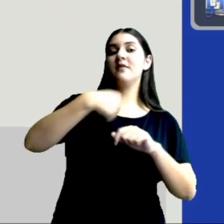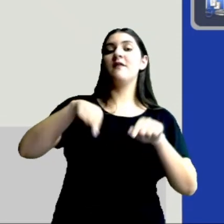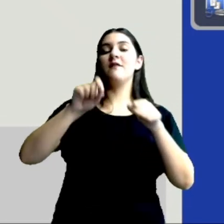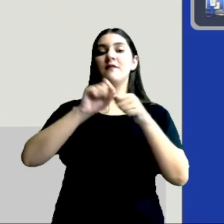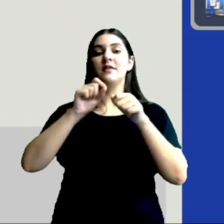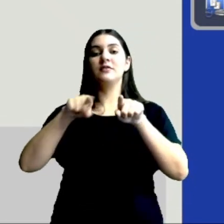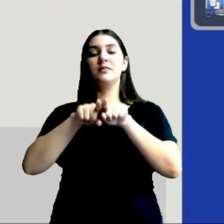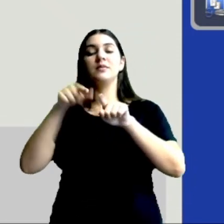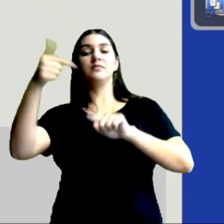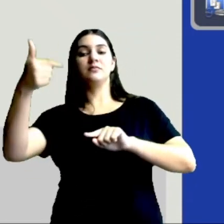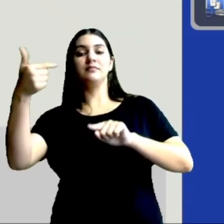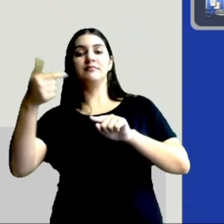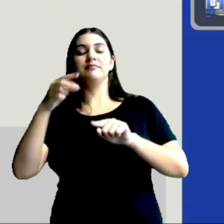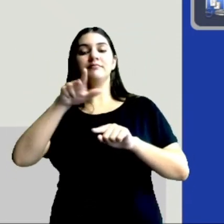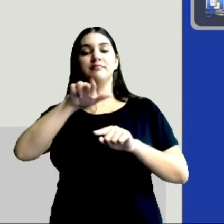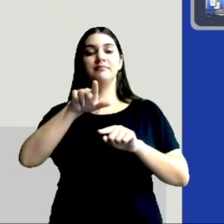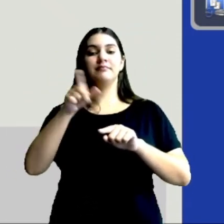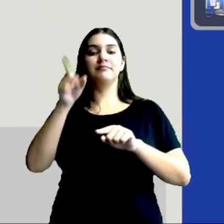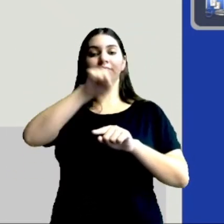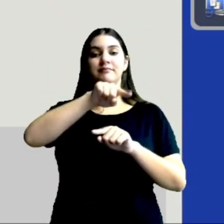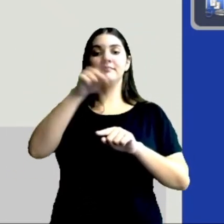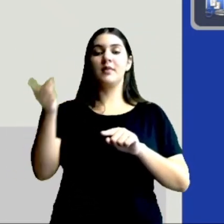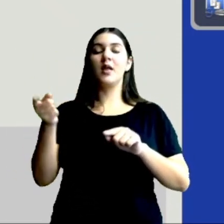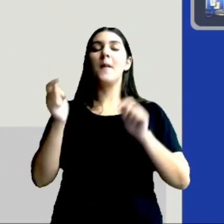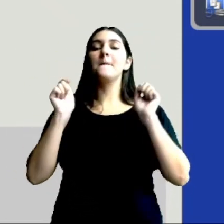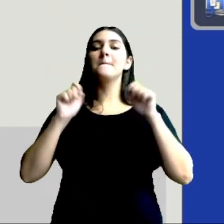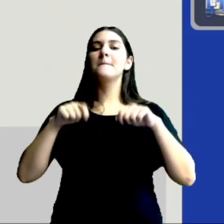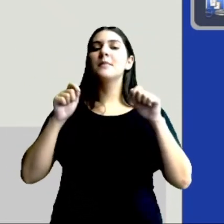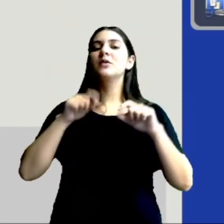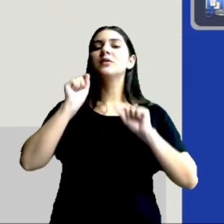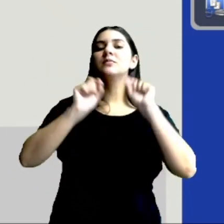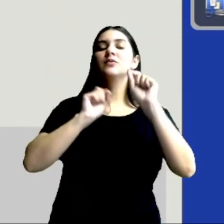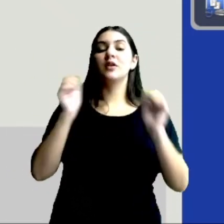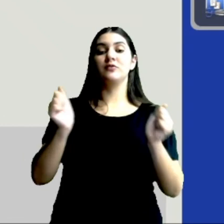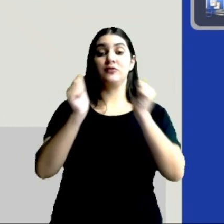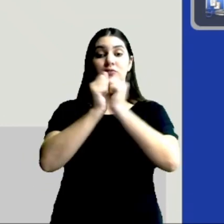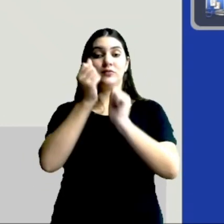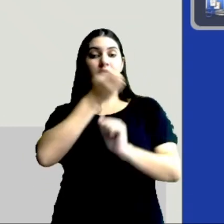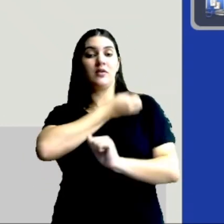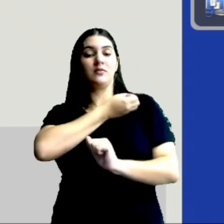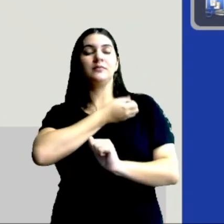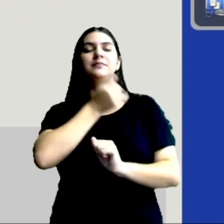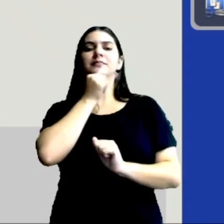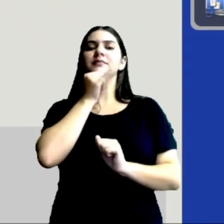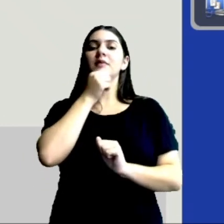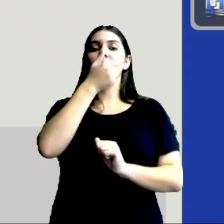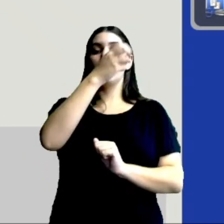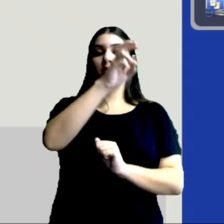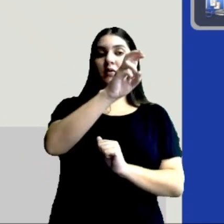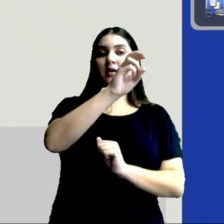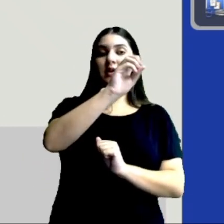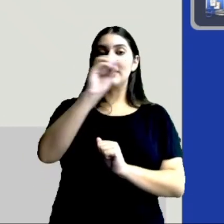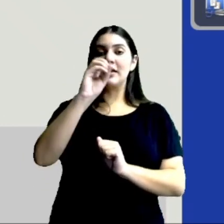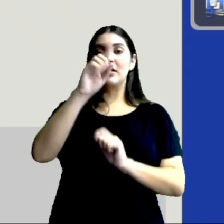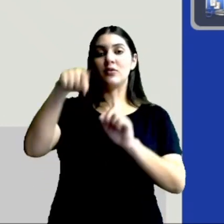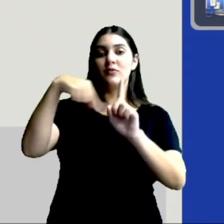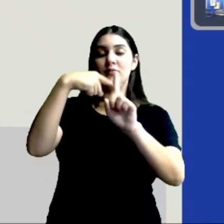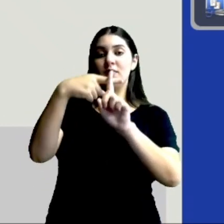disso, a gente pode ver, ó, que a gente pode juntar esses números, né, gente? 500 mais 100 dá